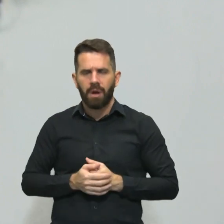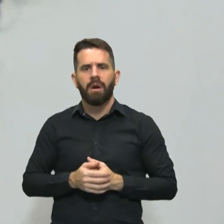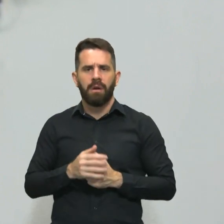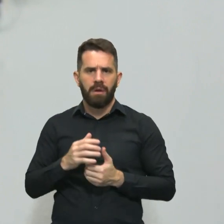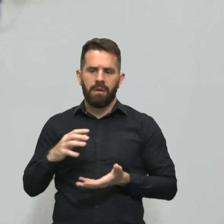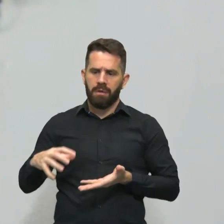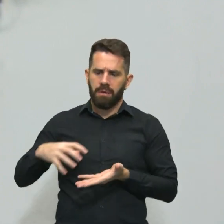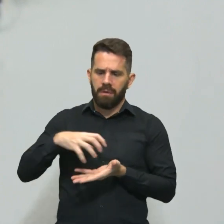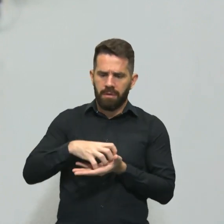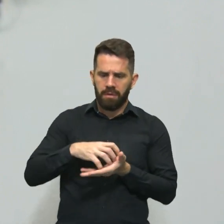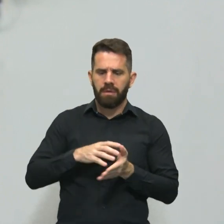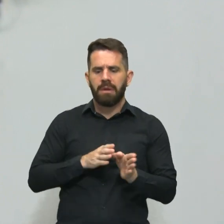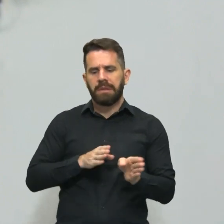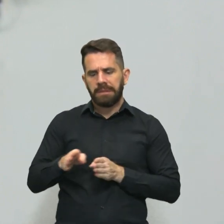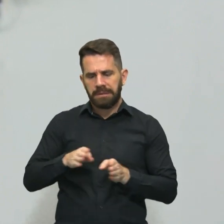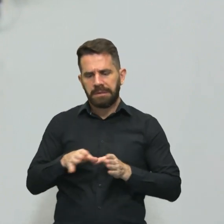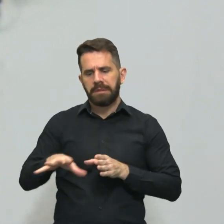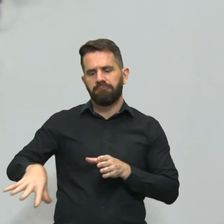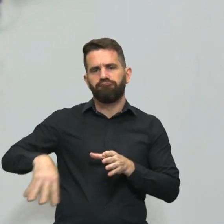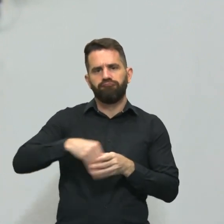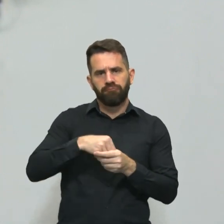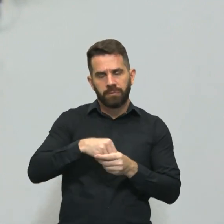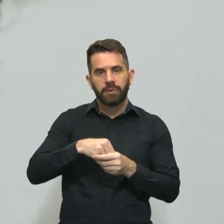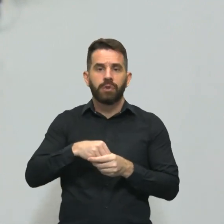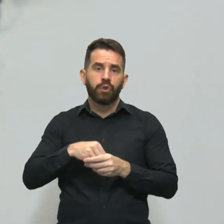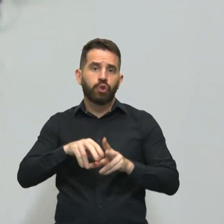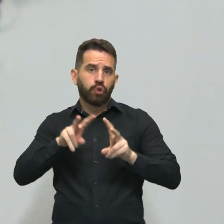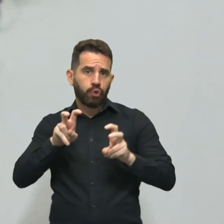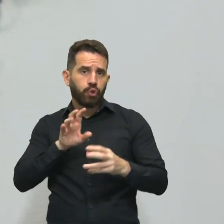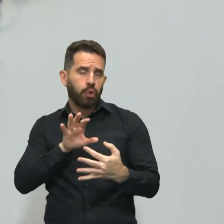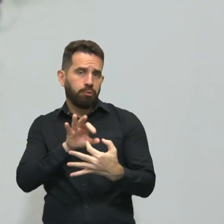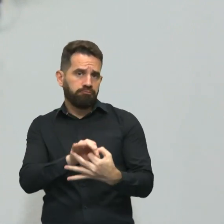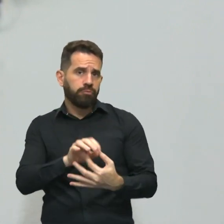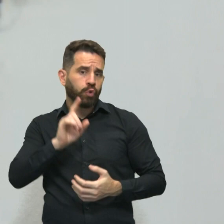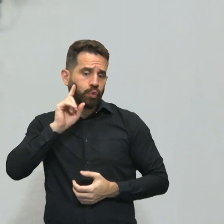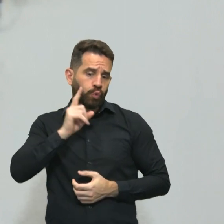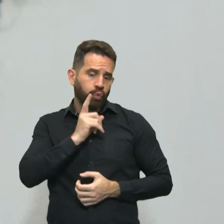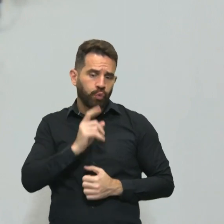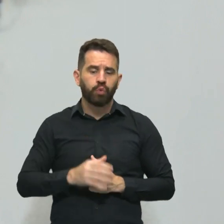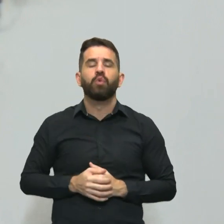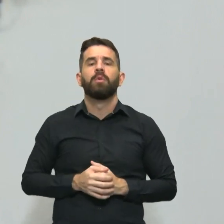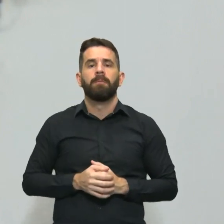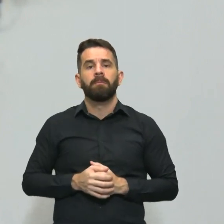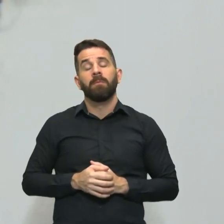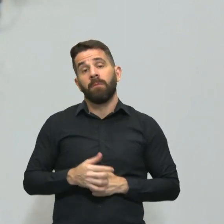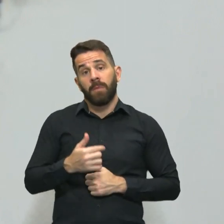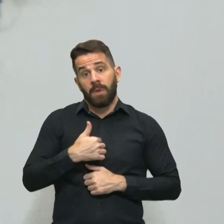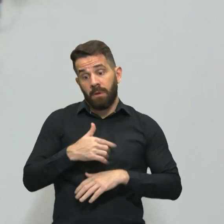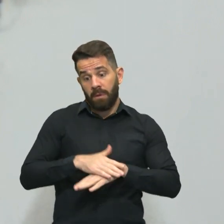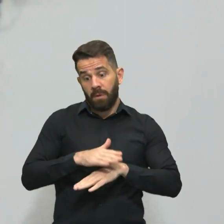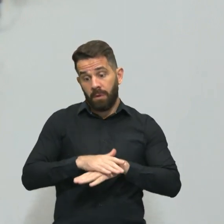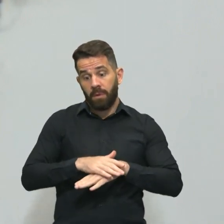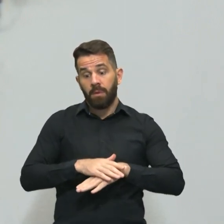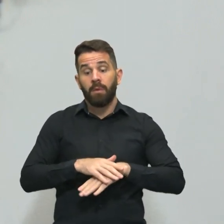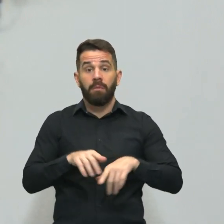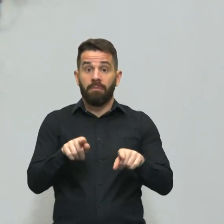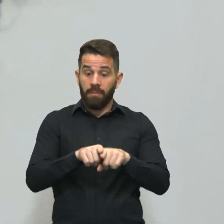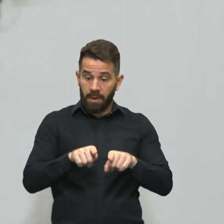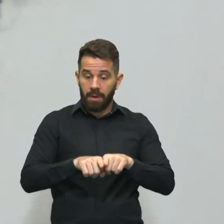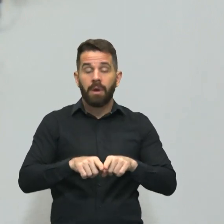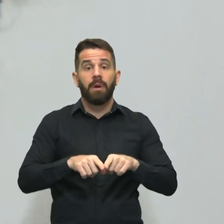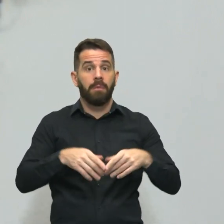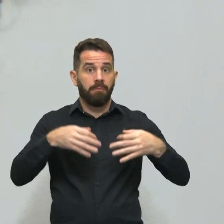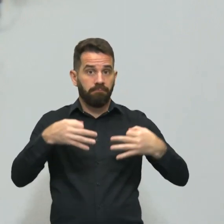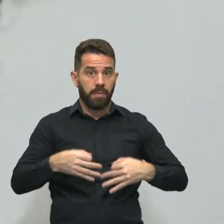conosco, né? Nessa parte da surdez, além de eu ser também um profissional intérprete